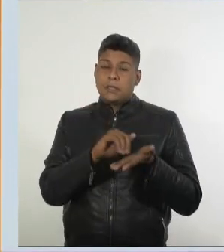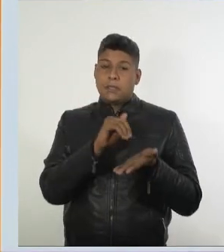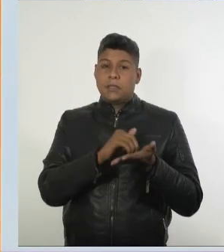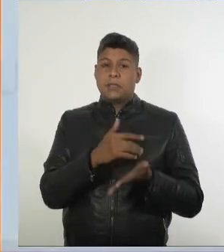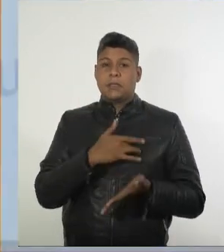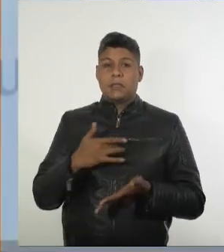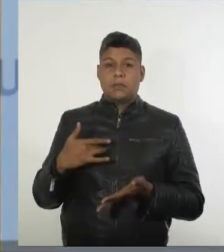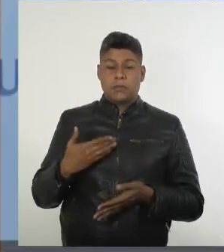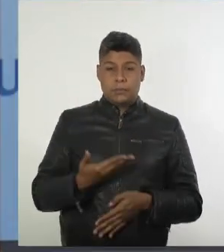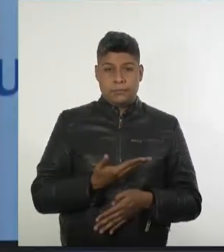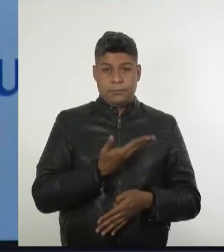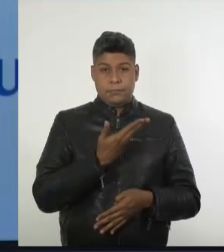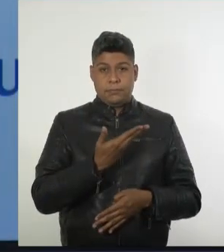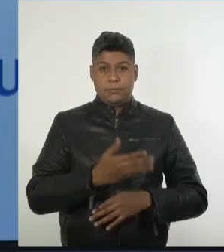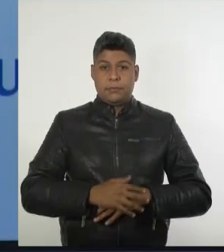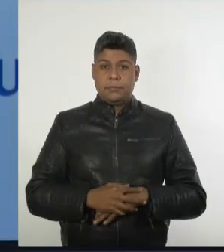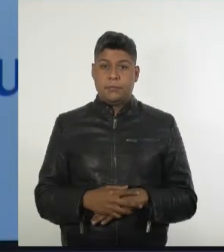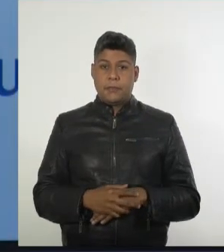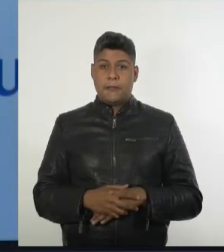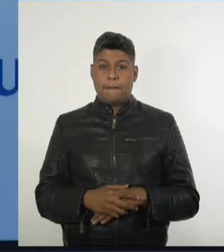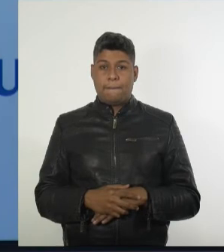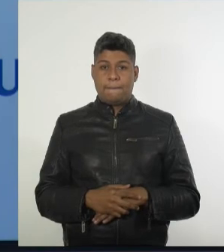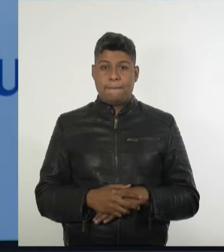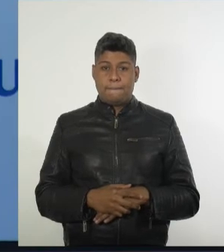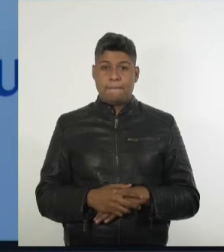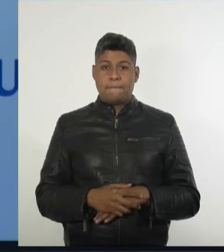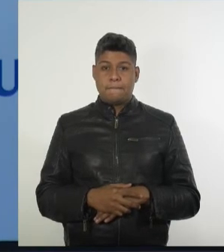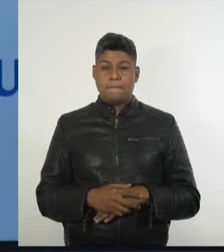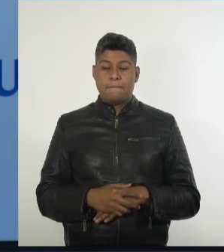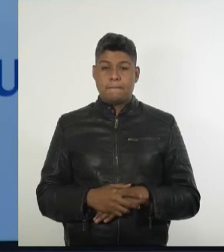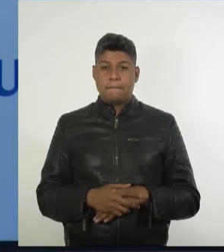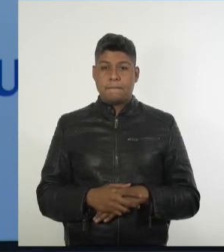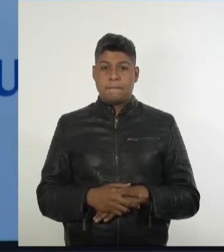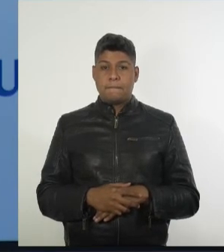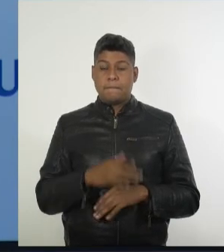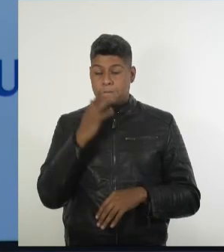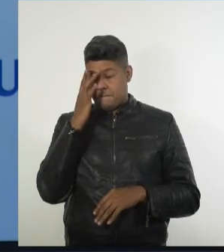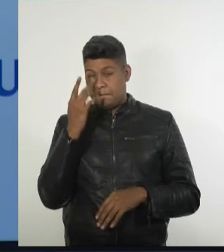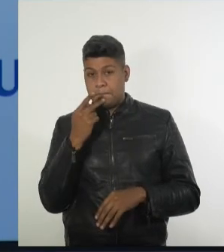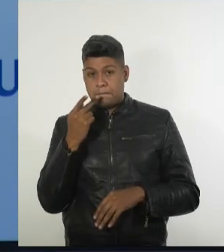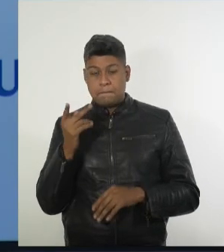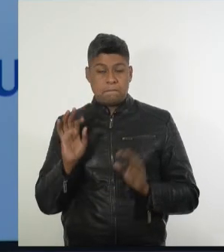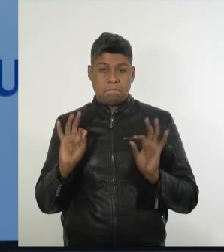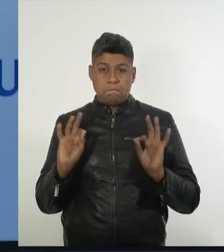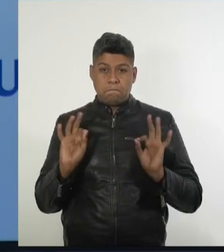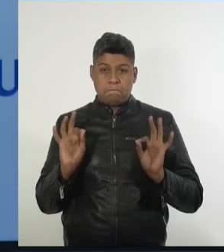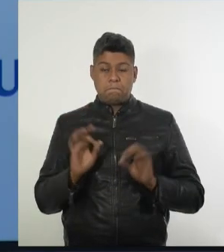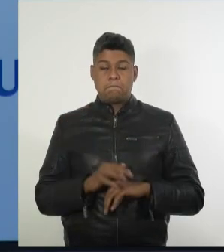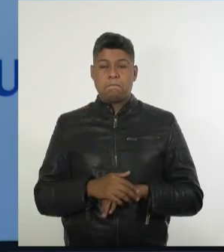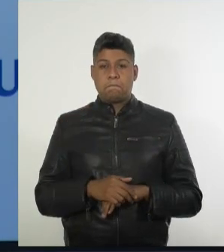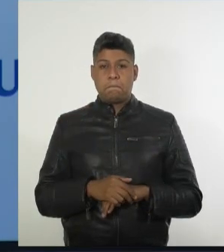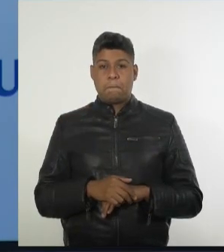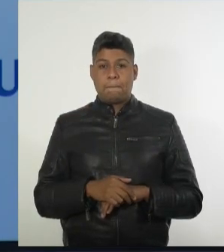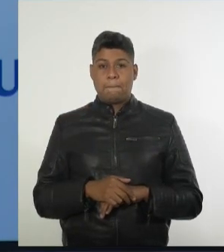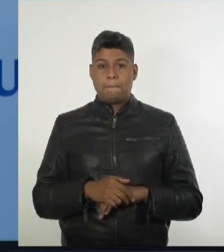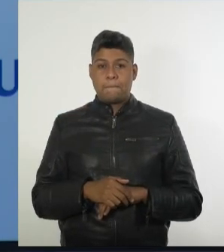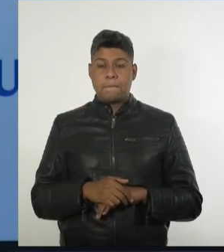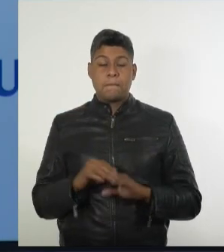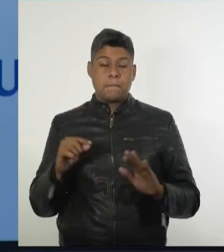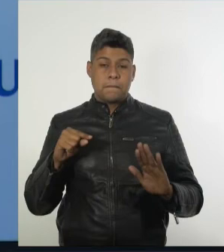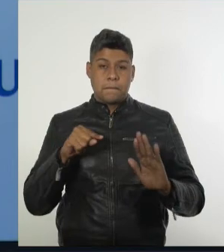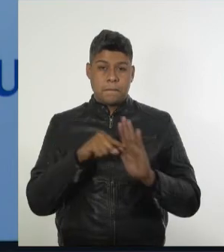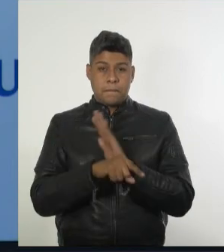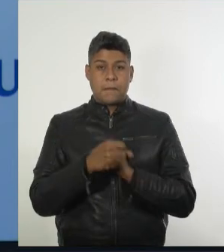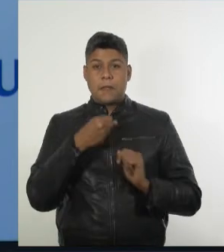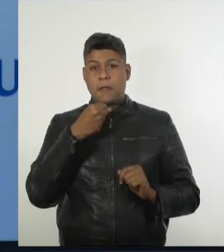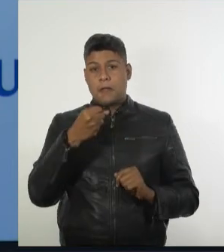Saúde. Secretário, era isso? Alguém mais complementar? Não. Então, agora a